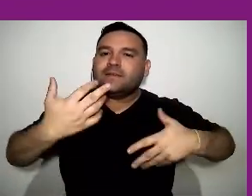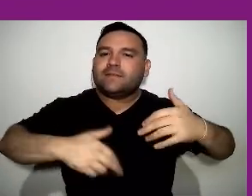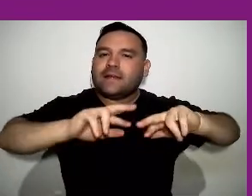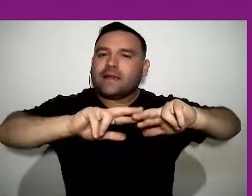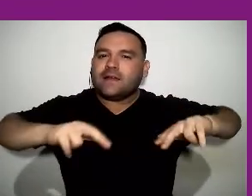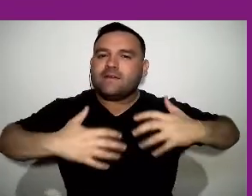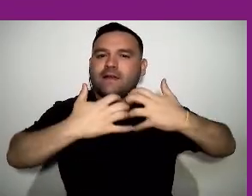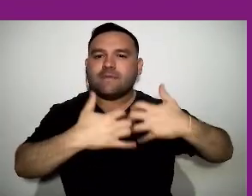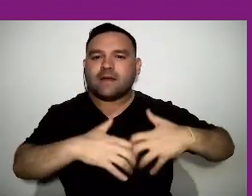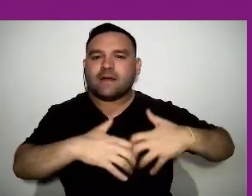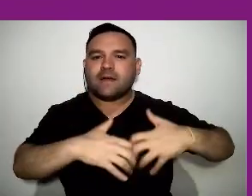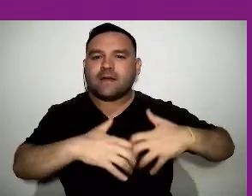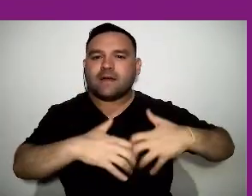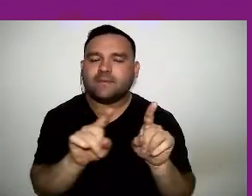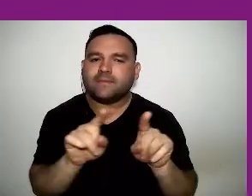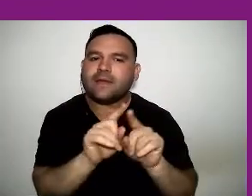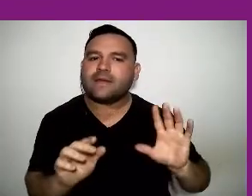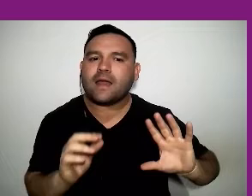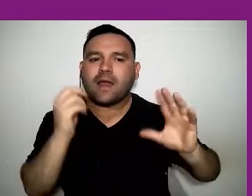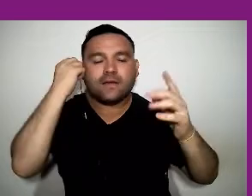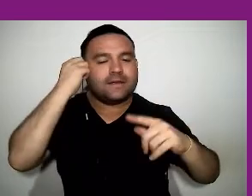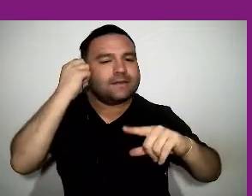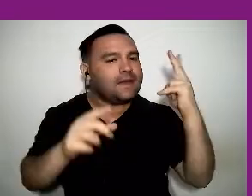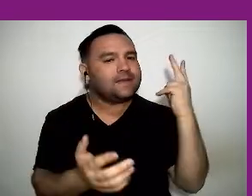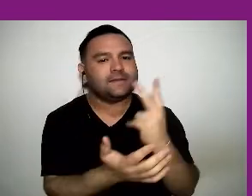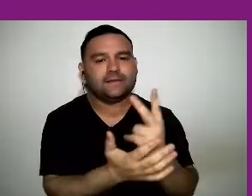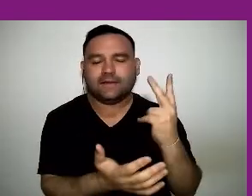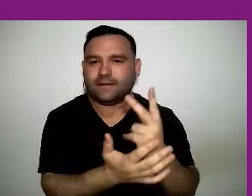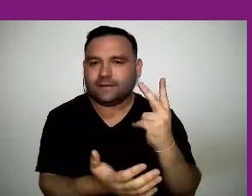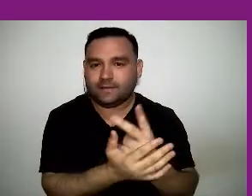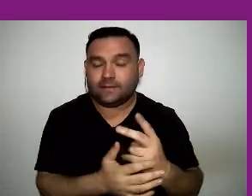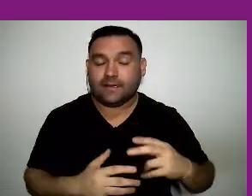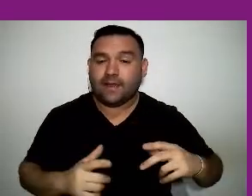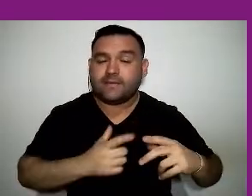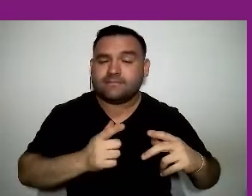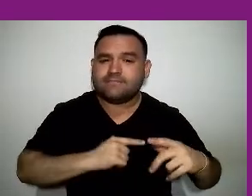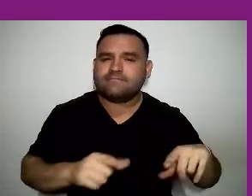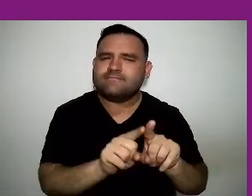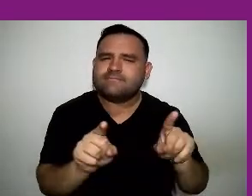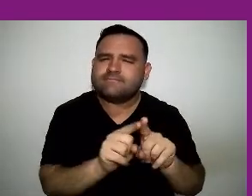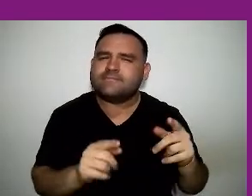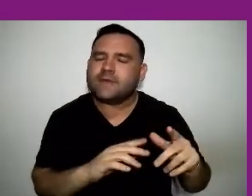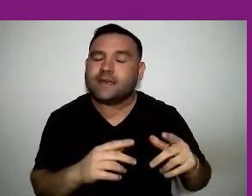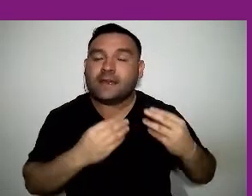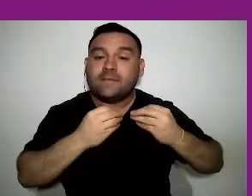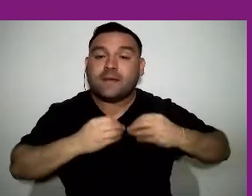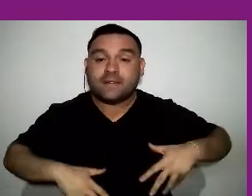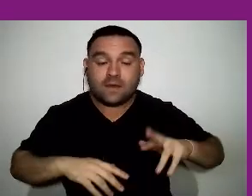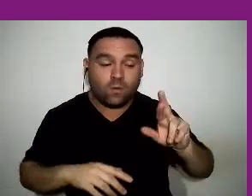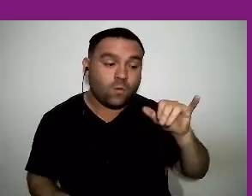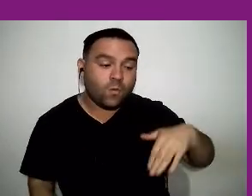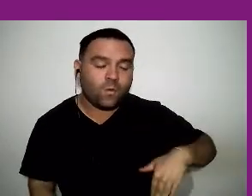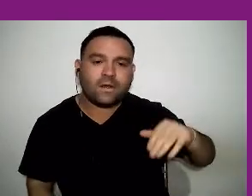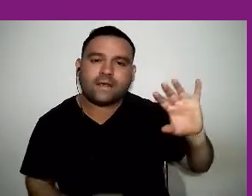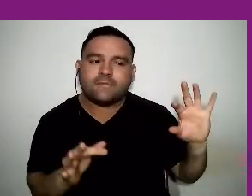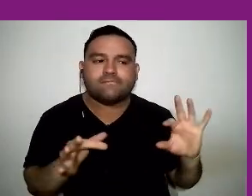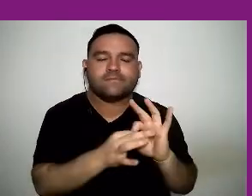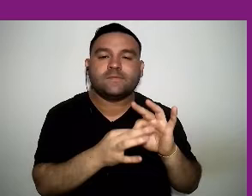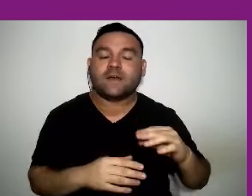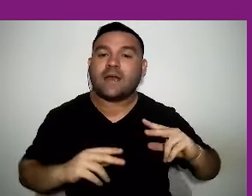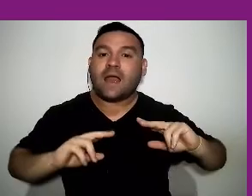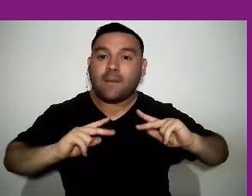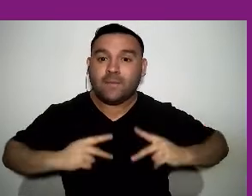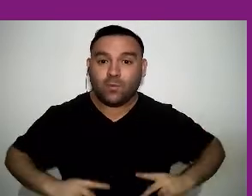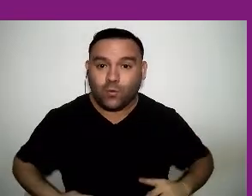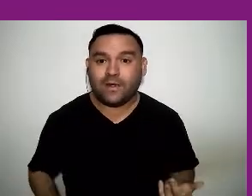diferentes mecanismos acontecendo o tempo todo. Um mecanismo de lesão renal associado à